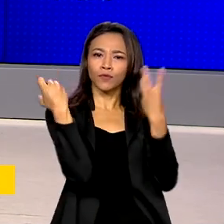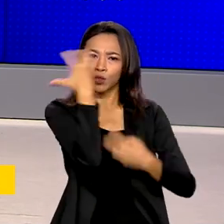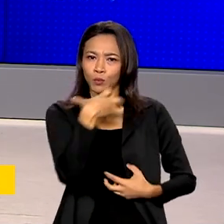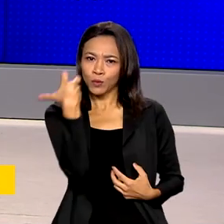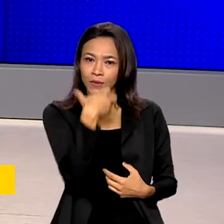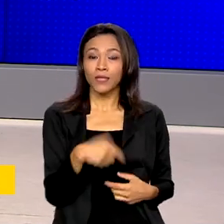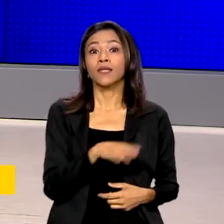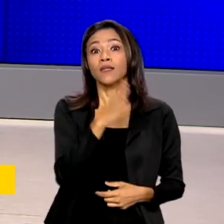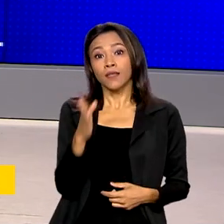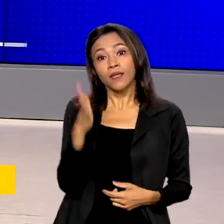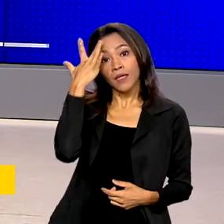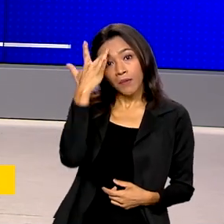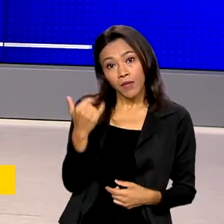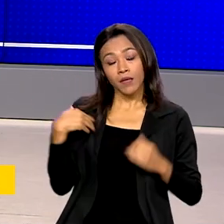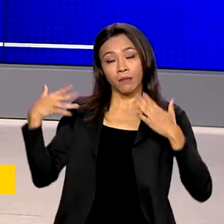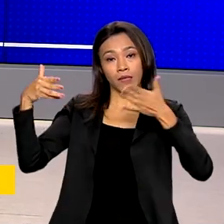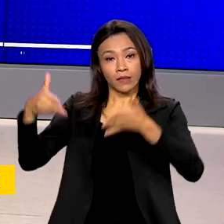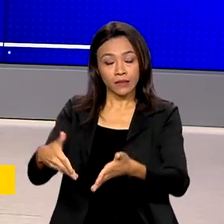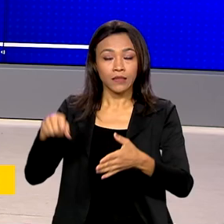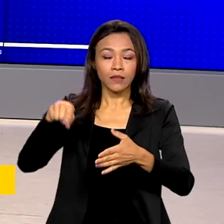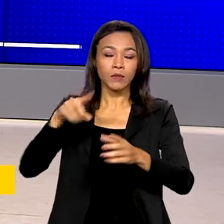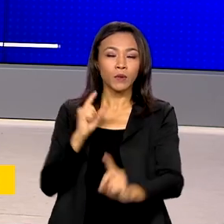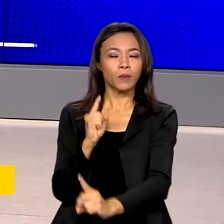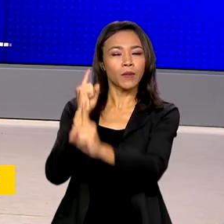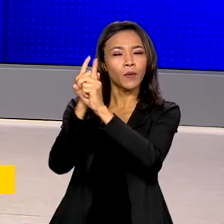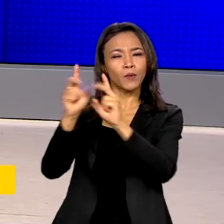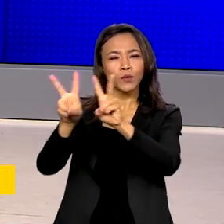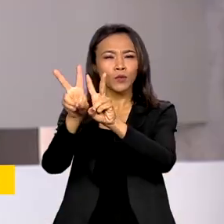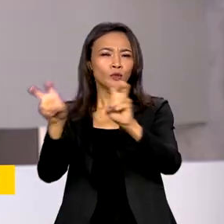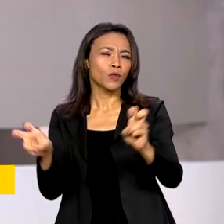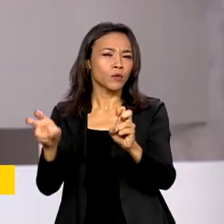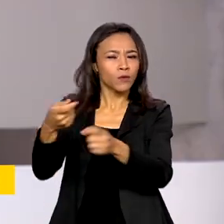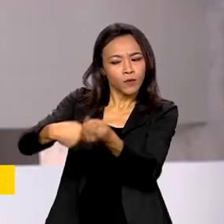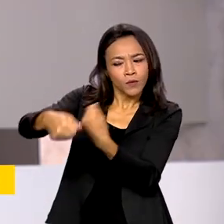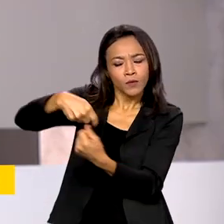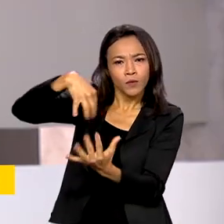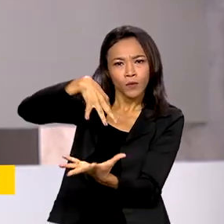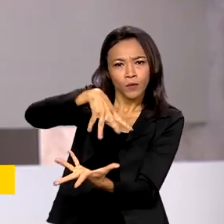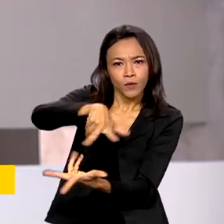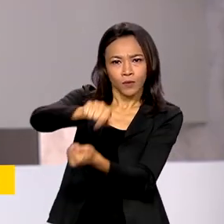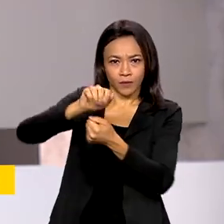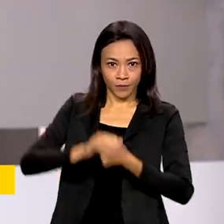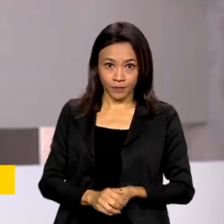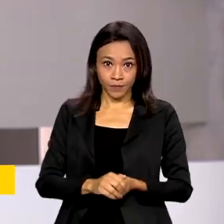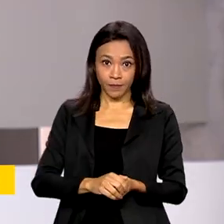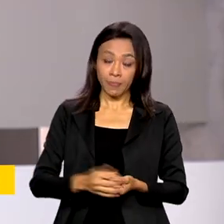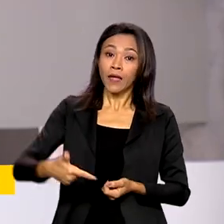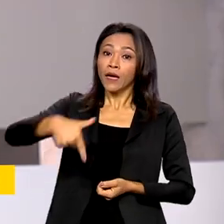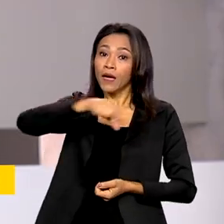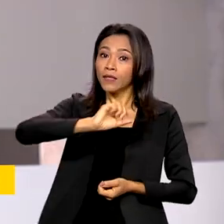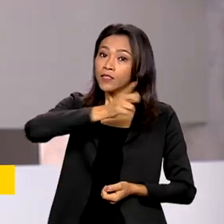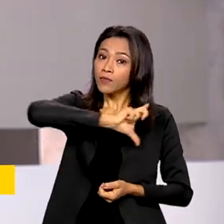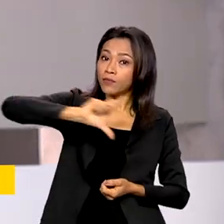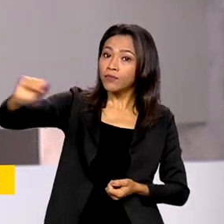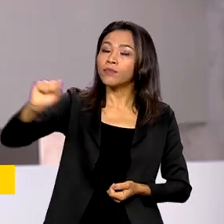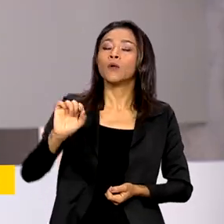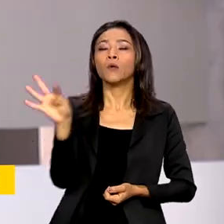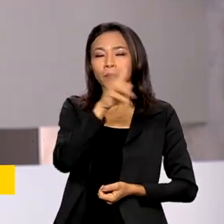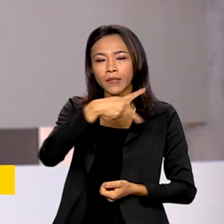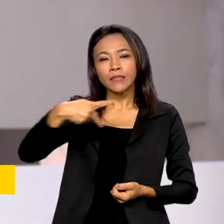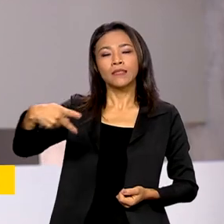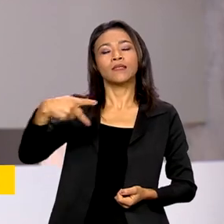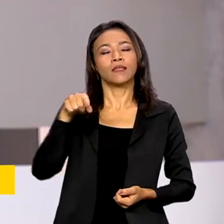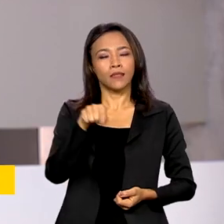participa da cúpula sobre o novo Pacto Financeiro Global. Antes de deixar a Itália, o presidente Lula falou com a